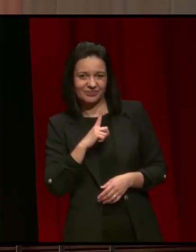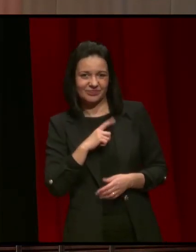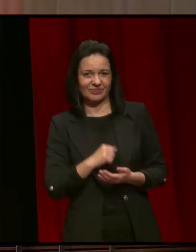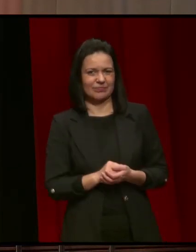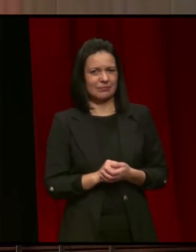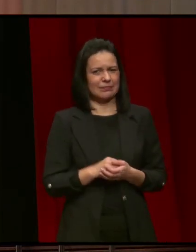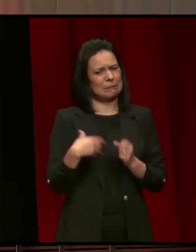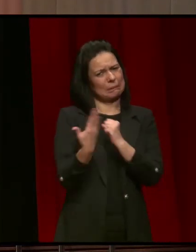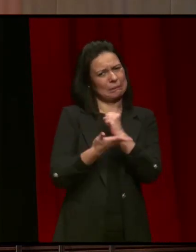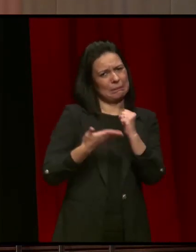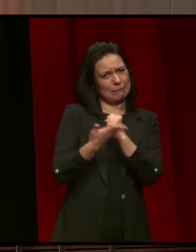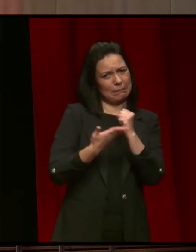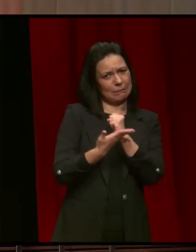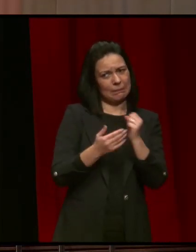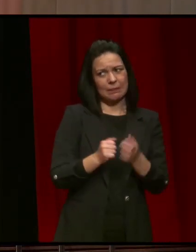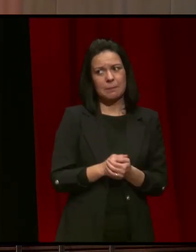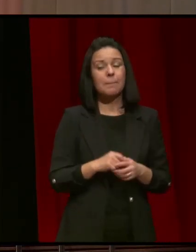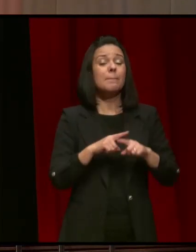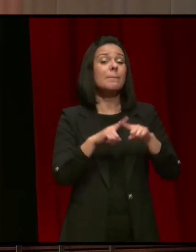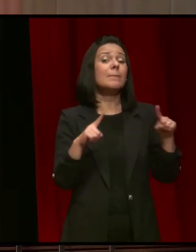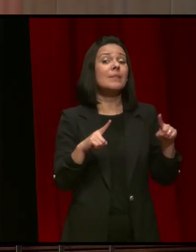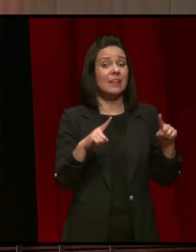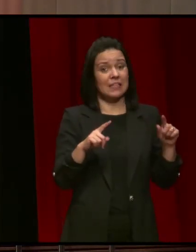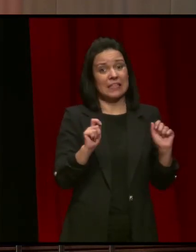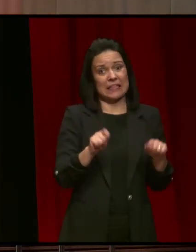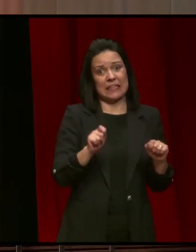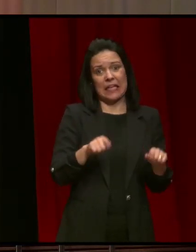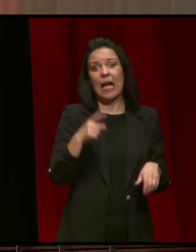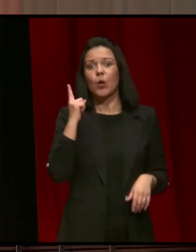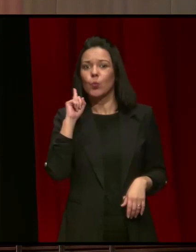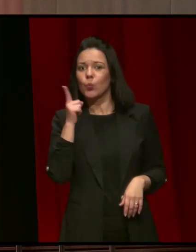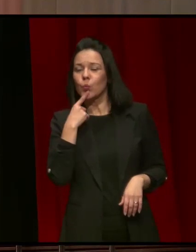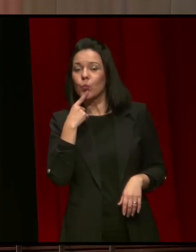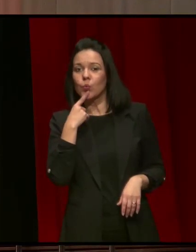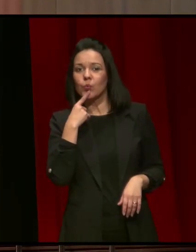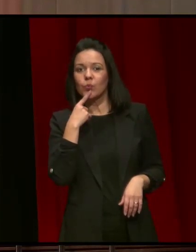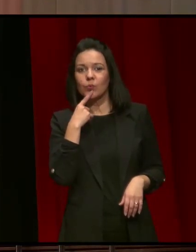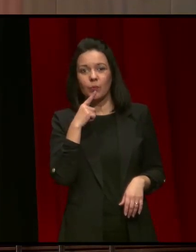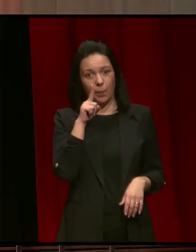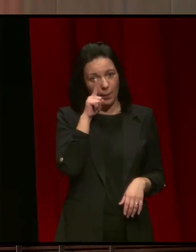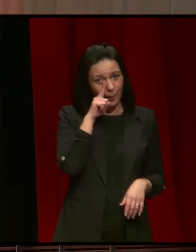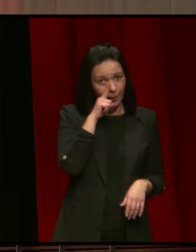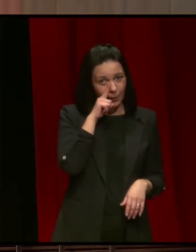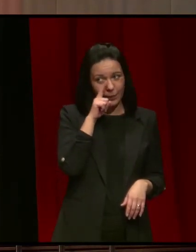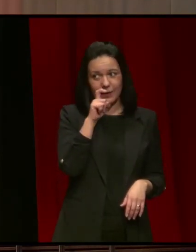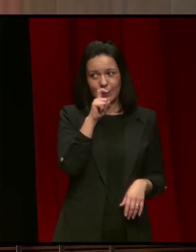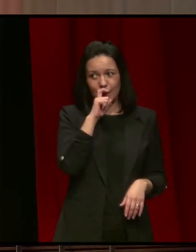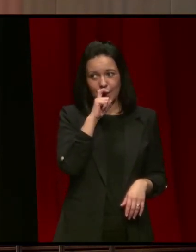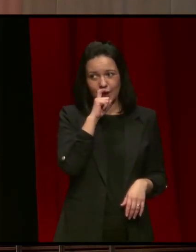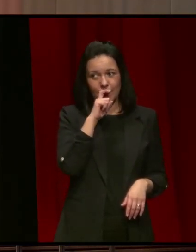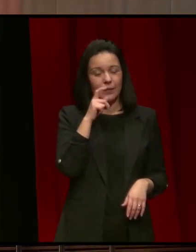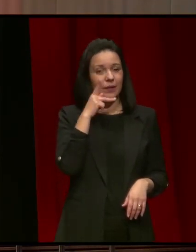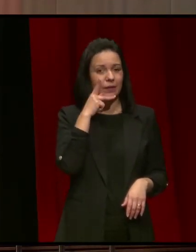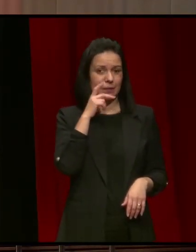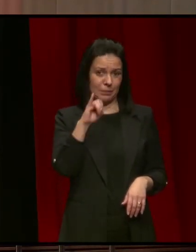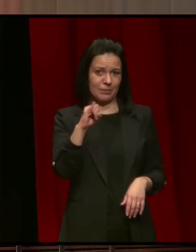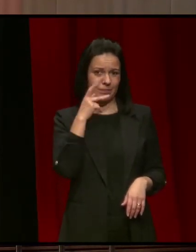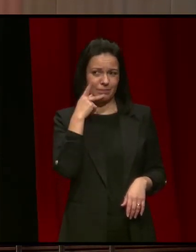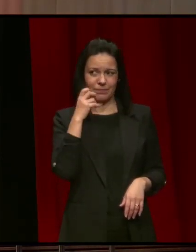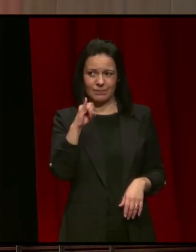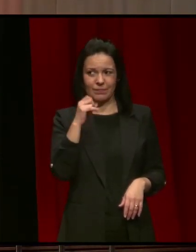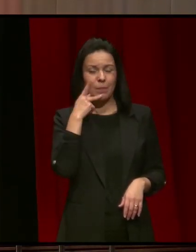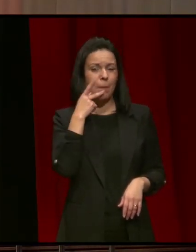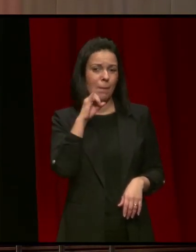mais básico, né? Mas alguns surdos fazem mãe e pai, por causa do bigode, tá vendo? Mãe e pai. Aí tu bota o P assim, faz assim, ó, aí tu tá falando pais,